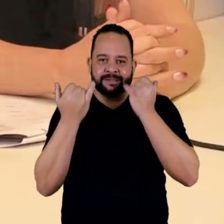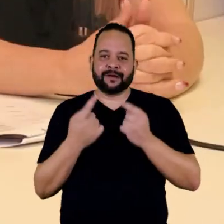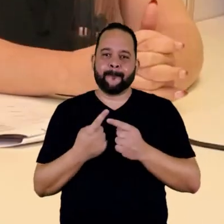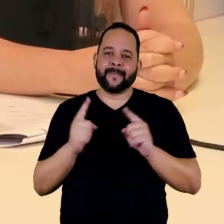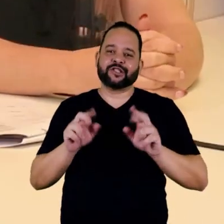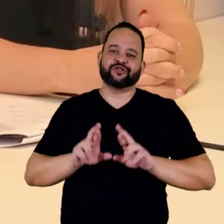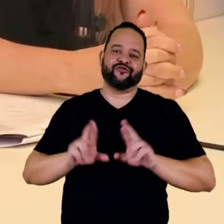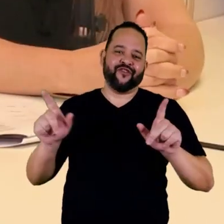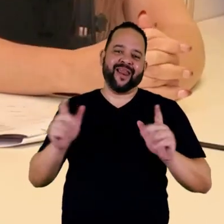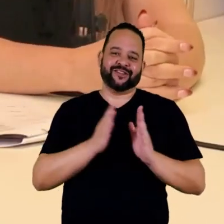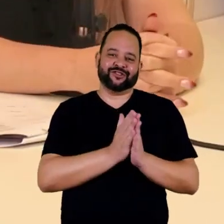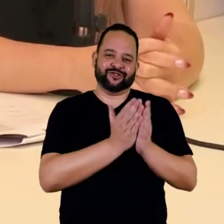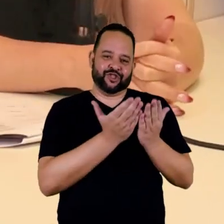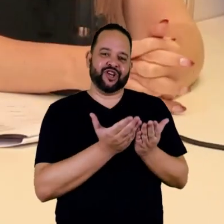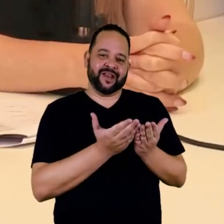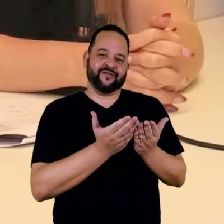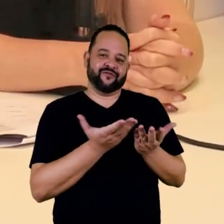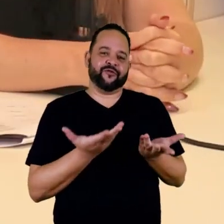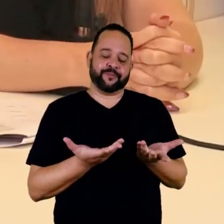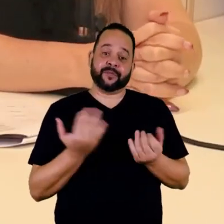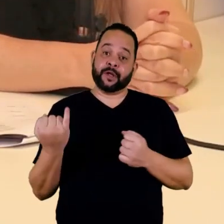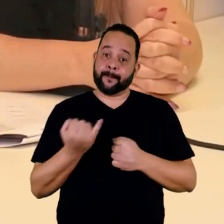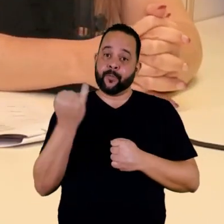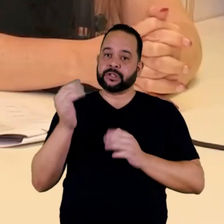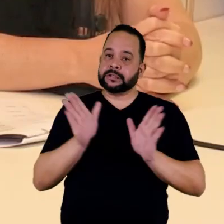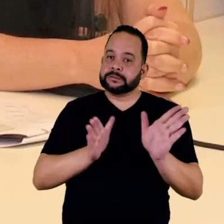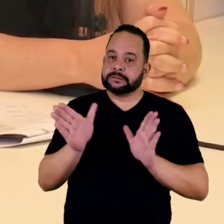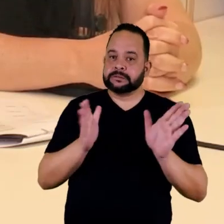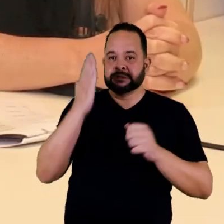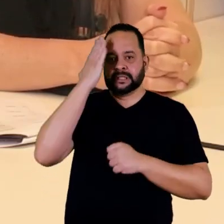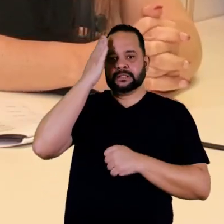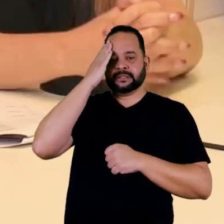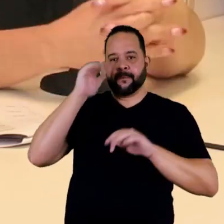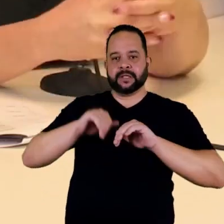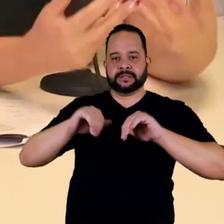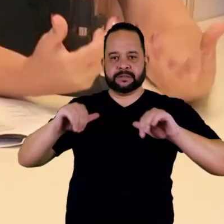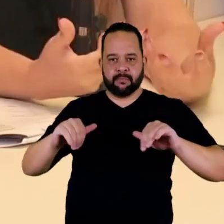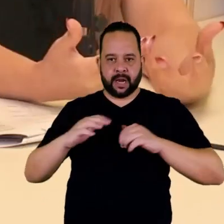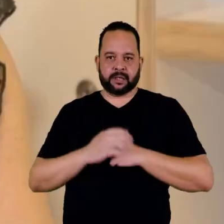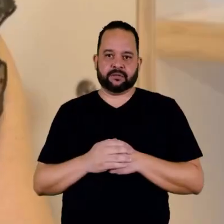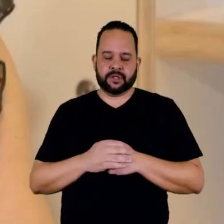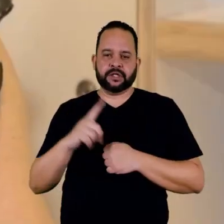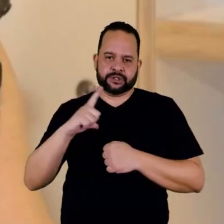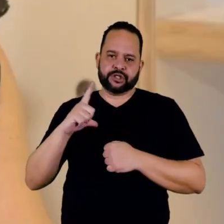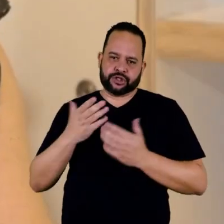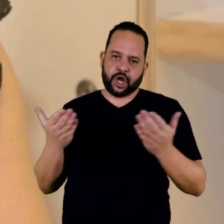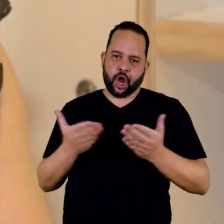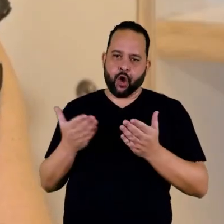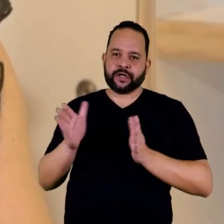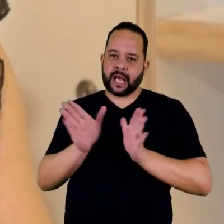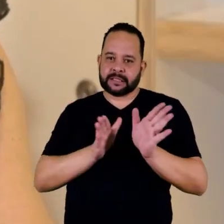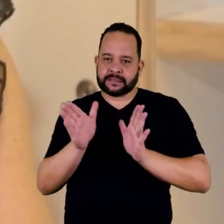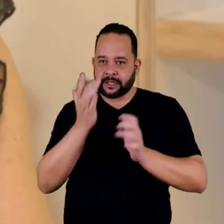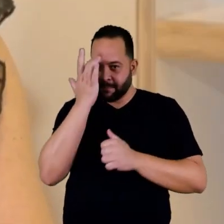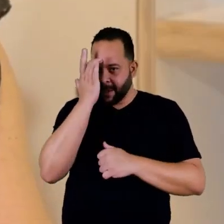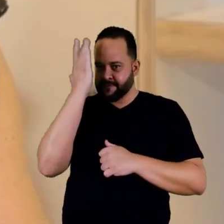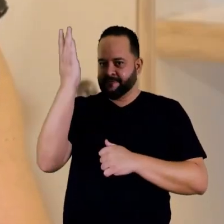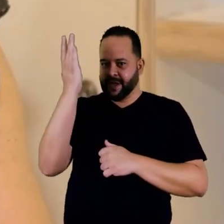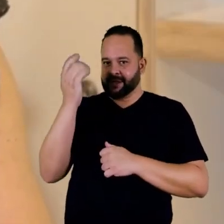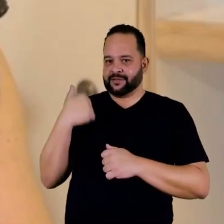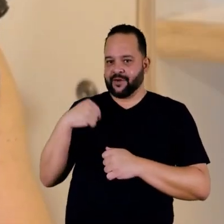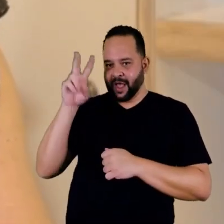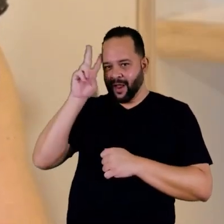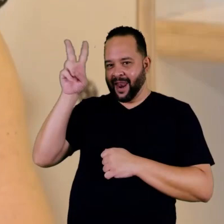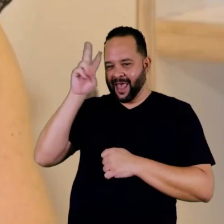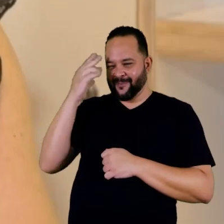acho que essa é uma coisa importante PR as pessoas saberem e a gente pode ter facilidades hoje né Eu brinco que diferente da minha